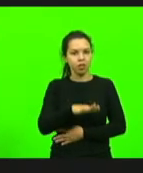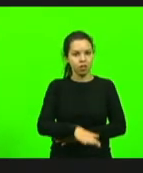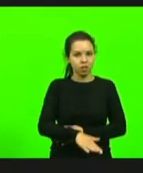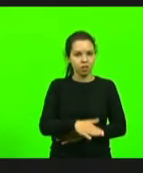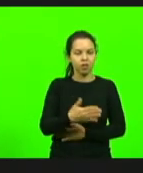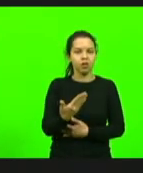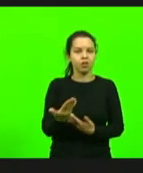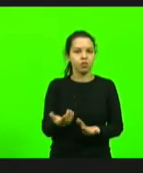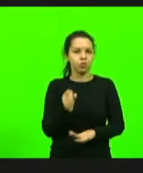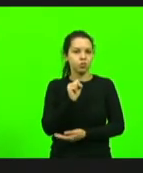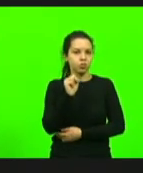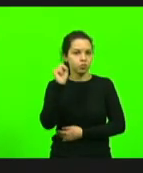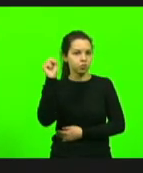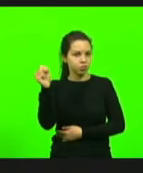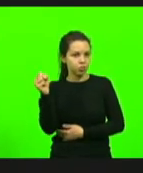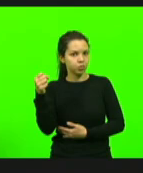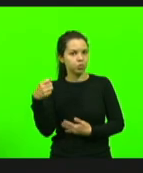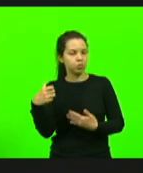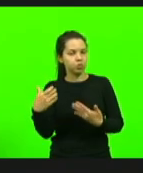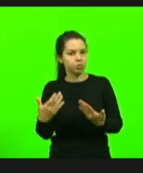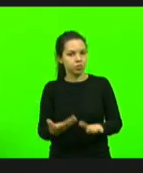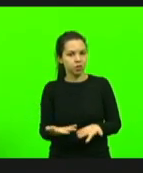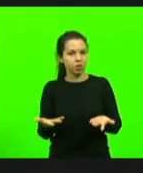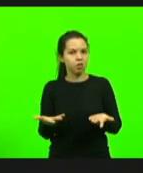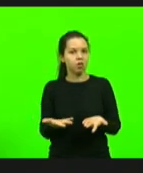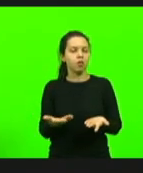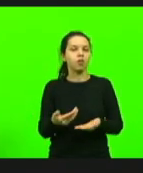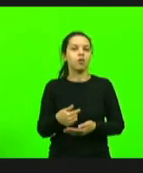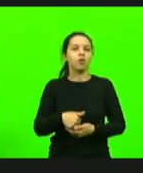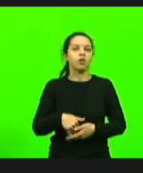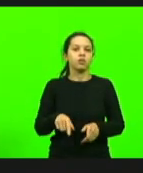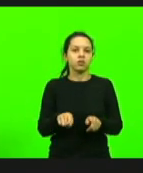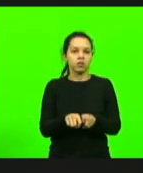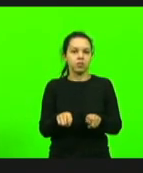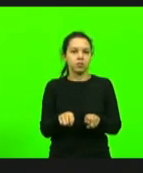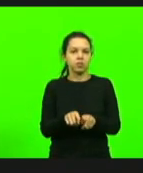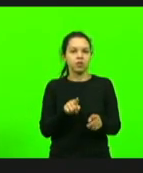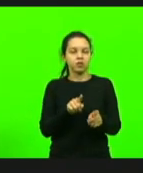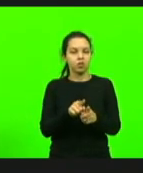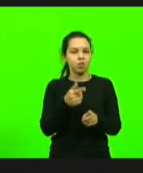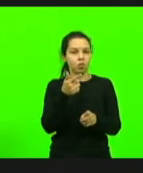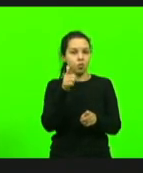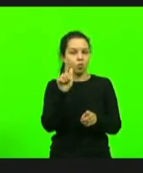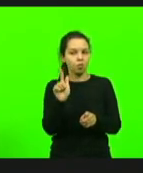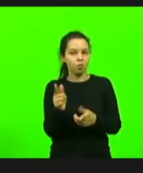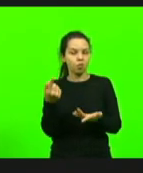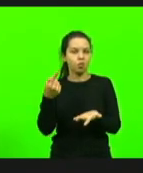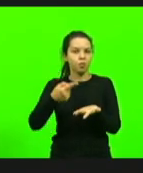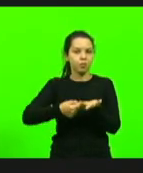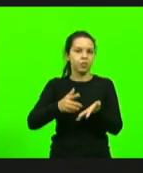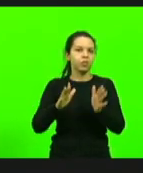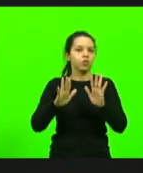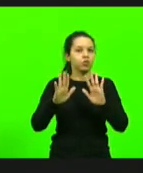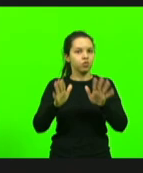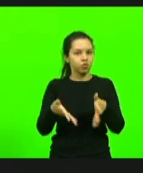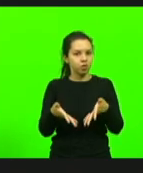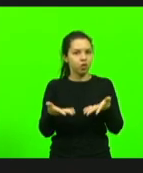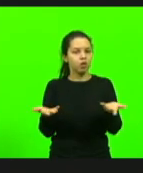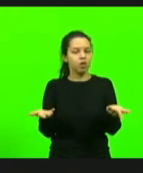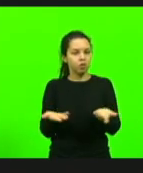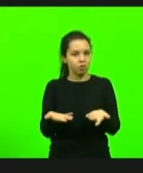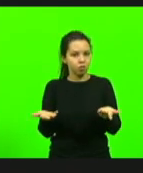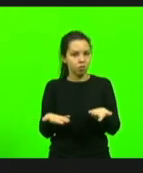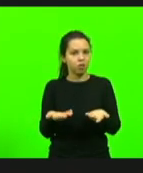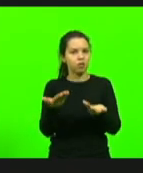então logo estou também e atendendo o outro compromisso eu a passo atribuição